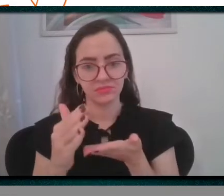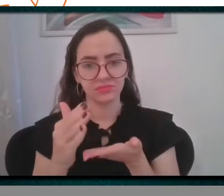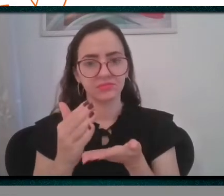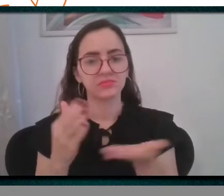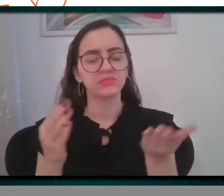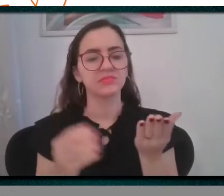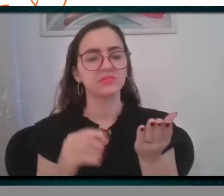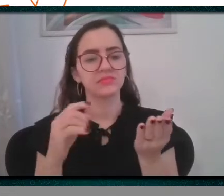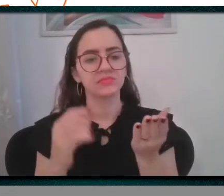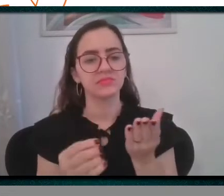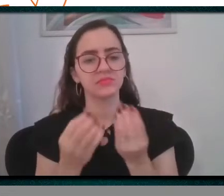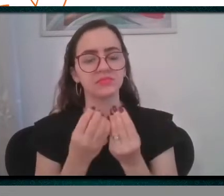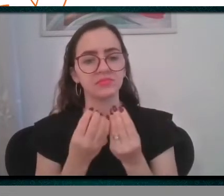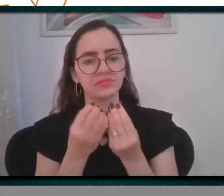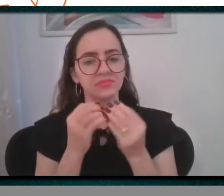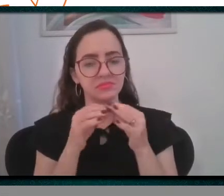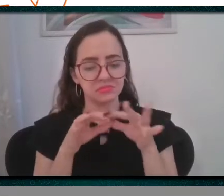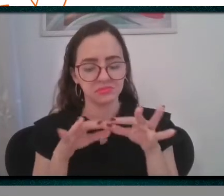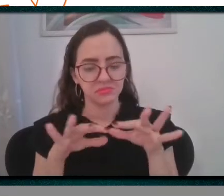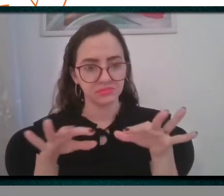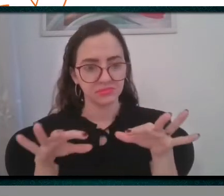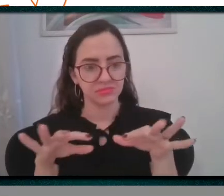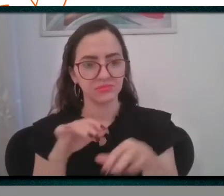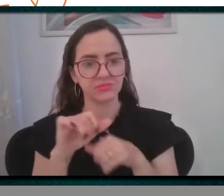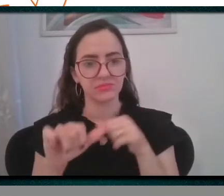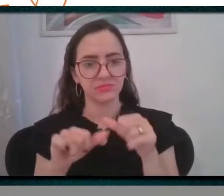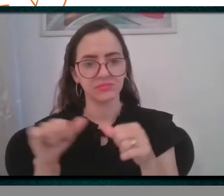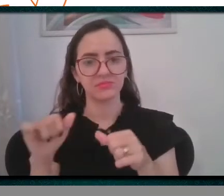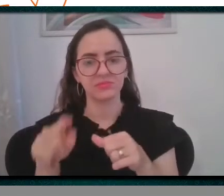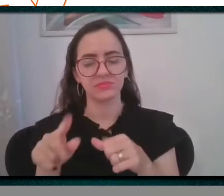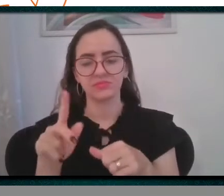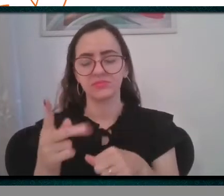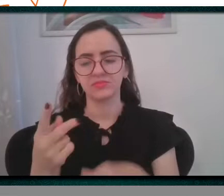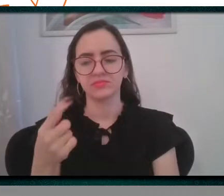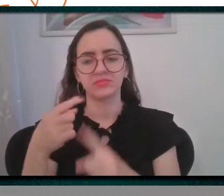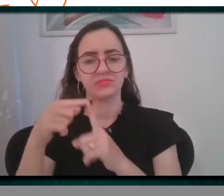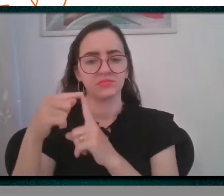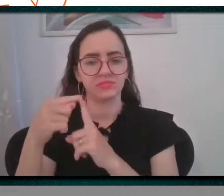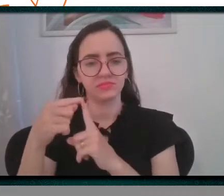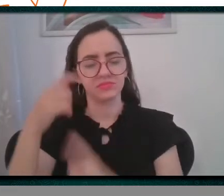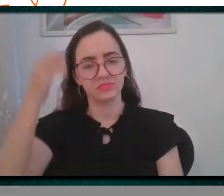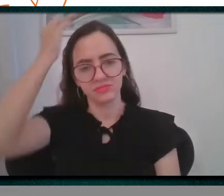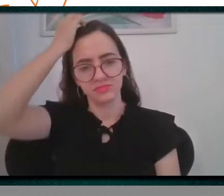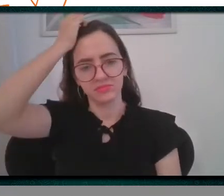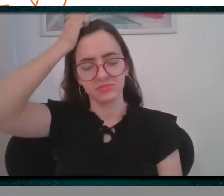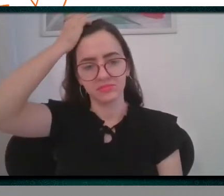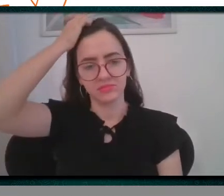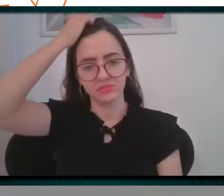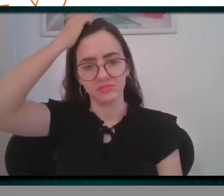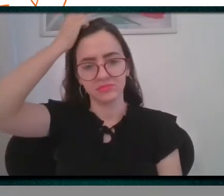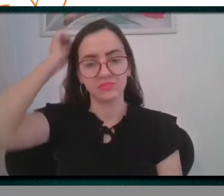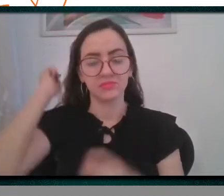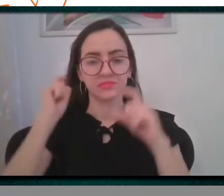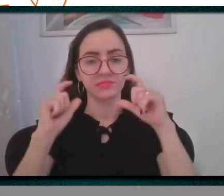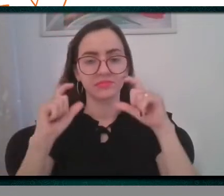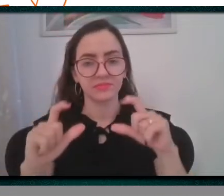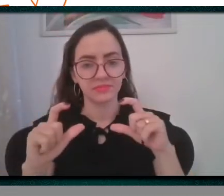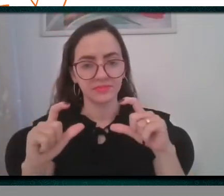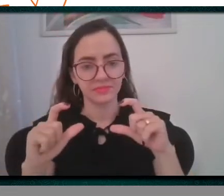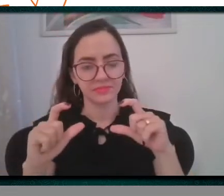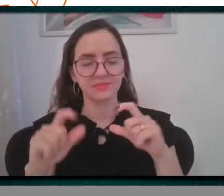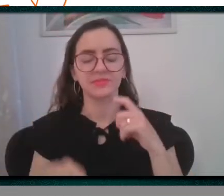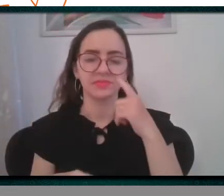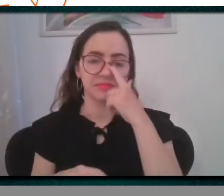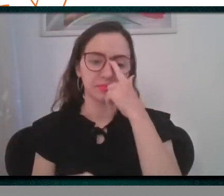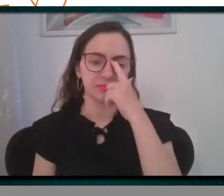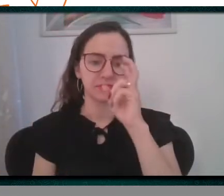Eu tinha, ó, 50 moléculas viraram H+, e eu tinha 100 moléculas. Tá? Aí aqui eu